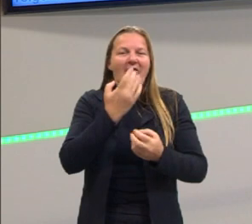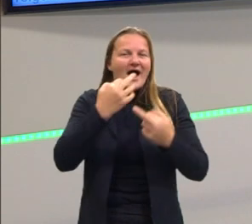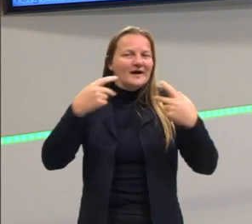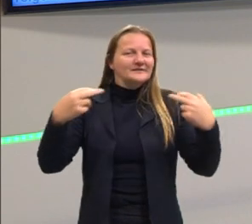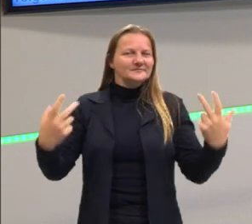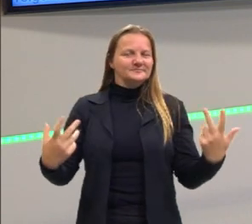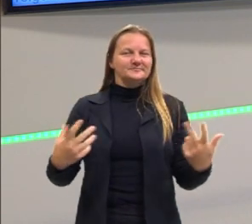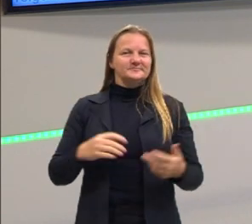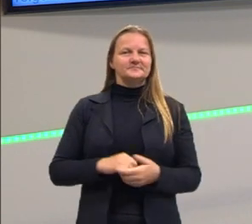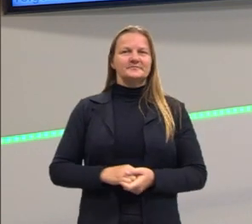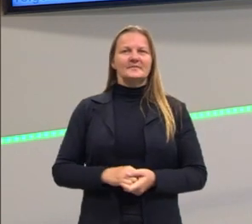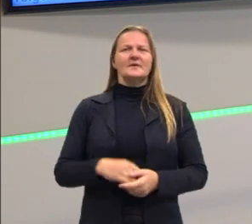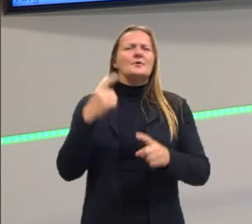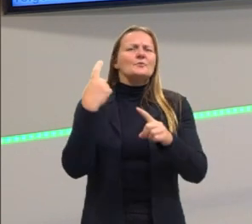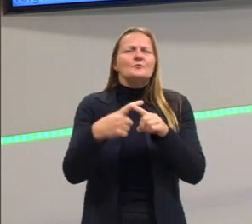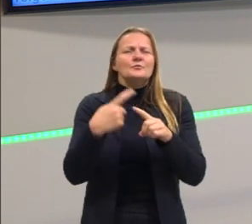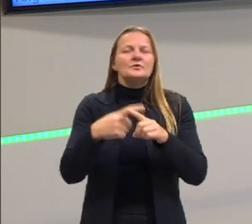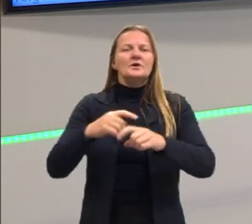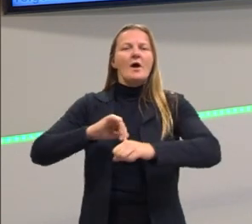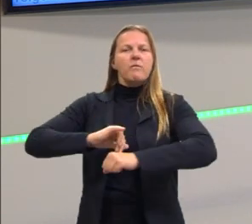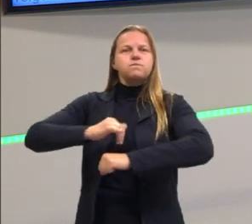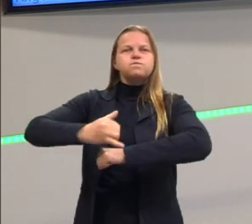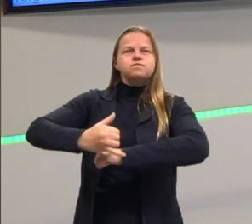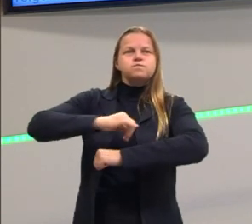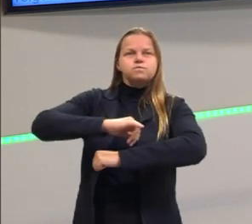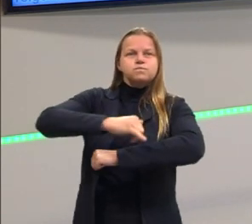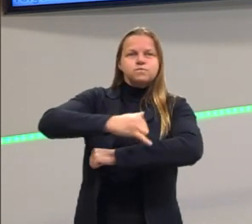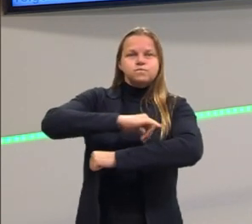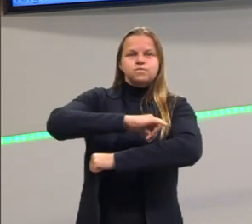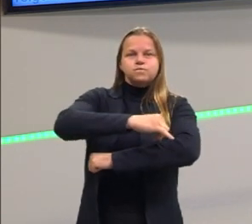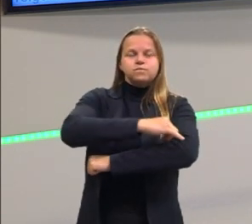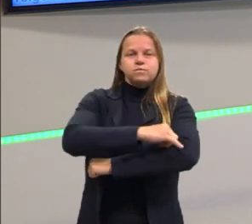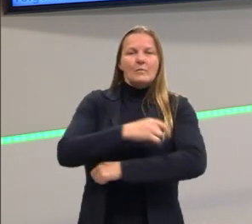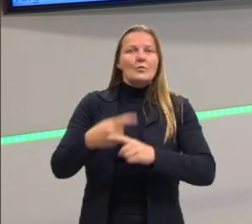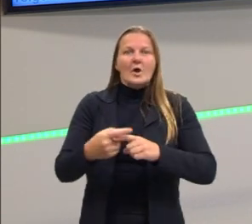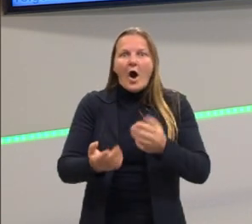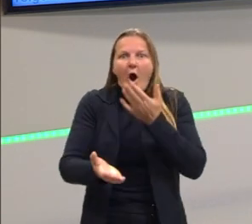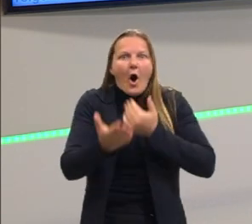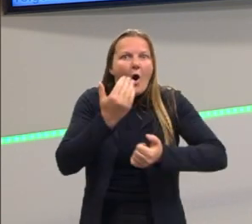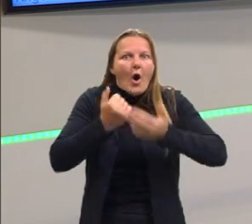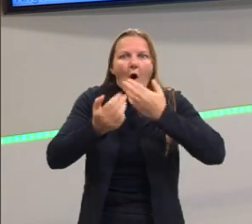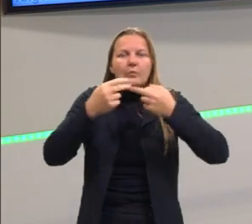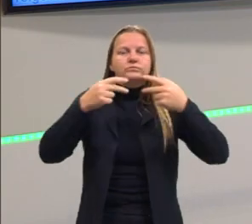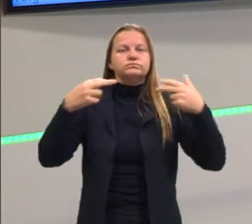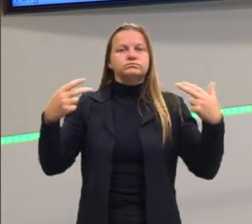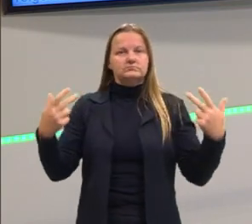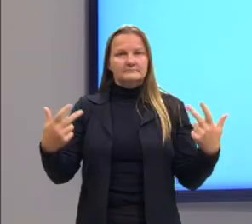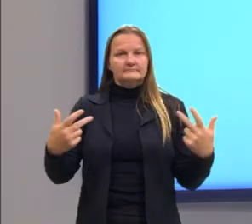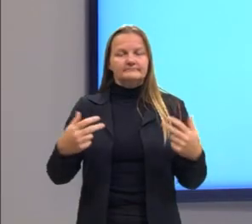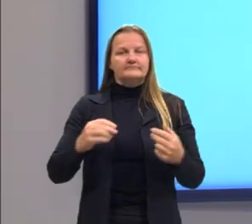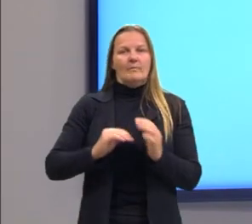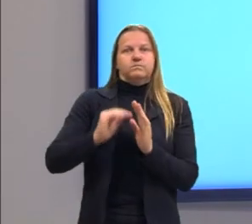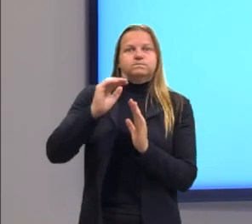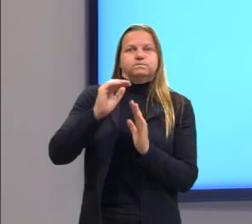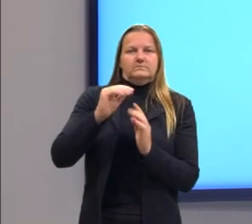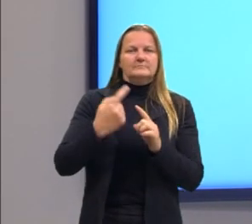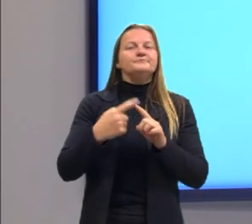alimentação porque engordamos quando consumimos muitas calorias né calorias em excesso